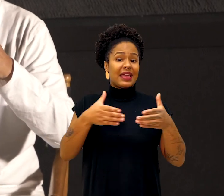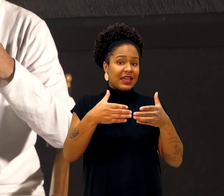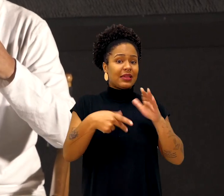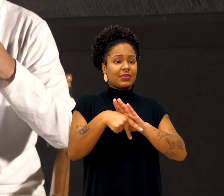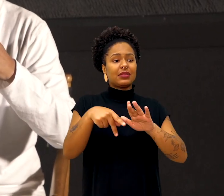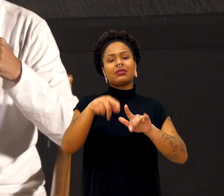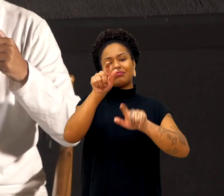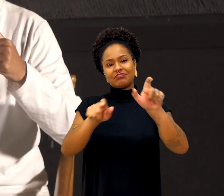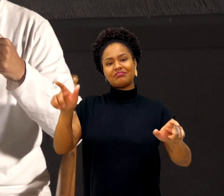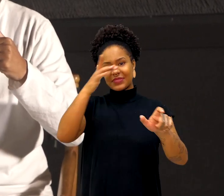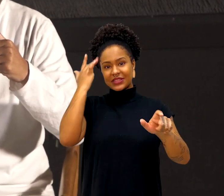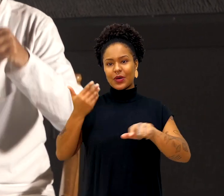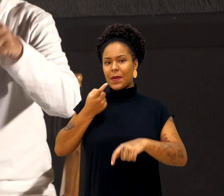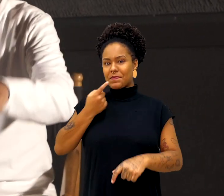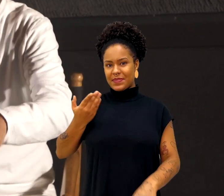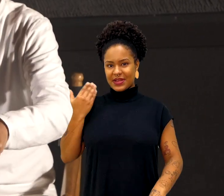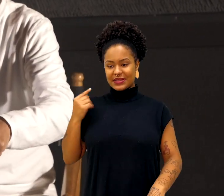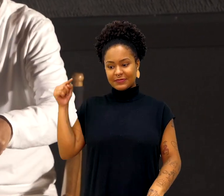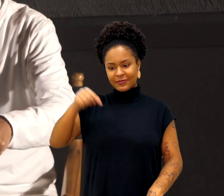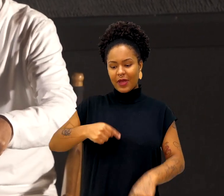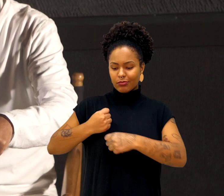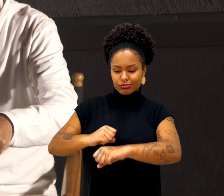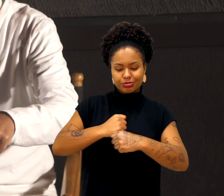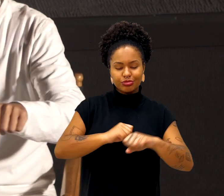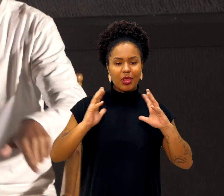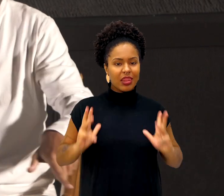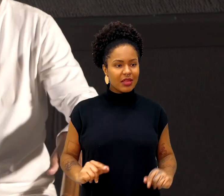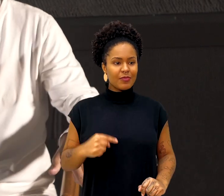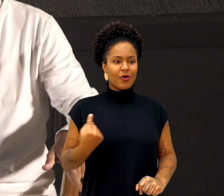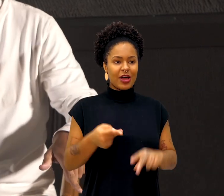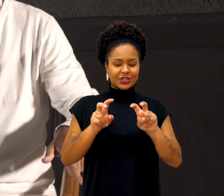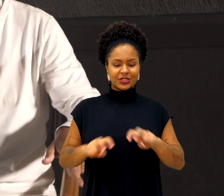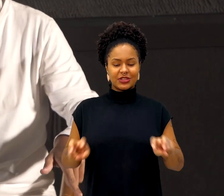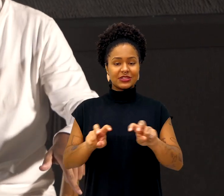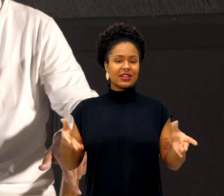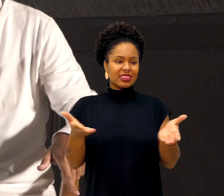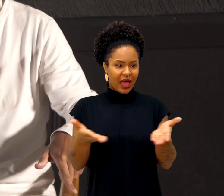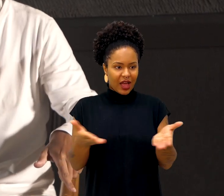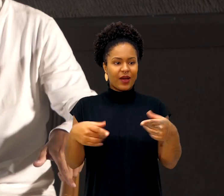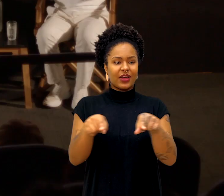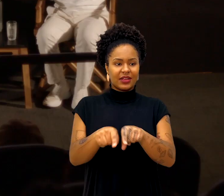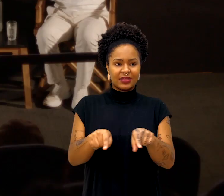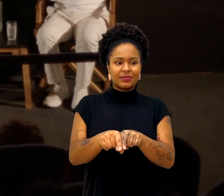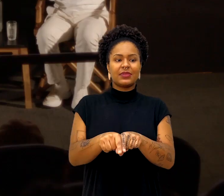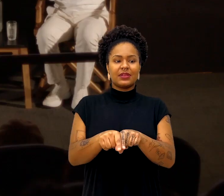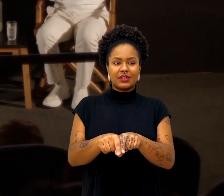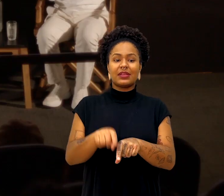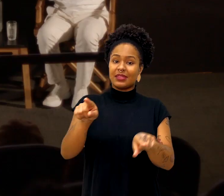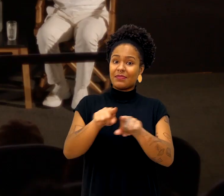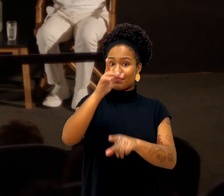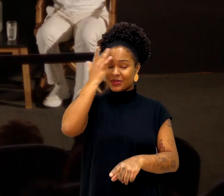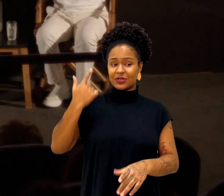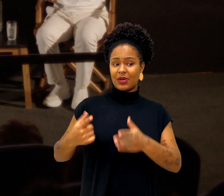as pessoas que estiveram aqui mais cedo e limparam esse espaço para a gente estar sentado aqui confortável agora. A todos aqueles